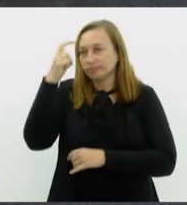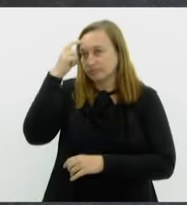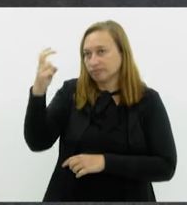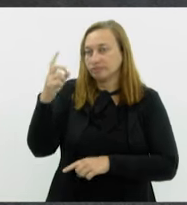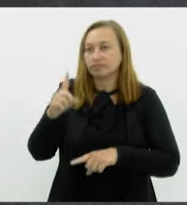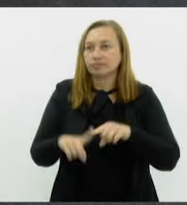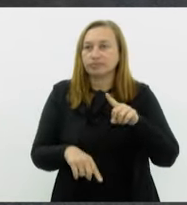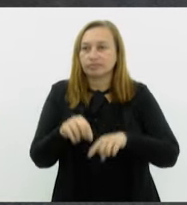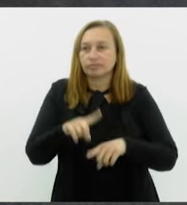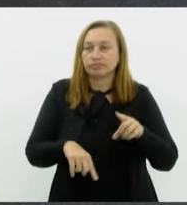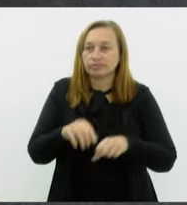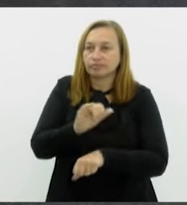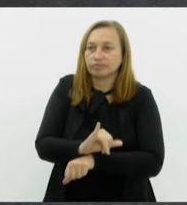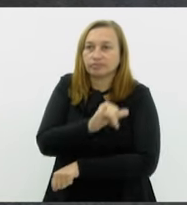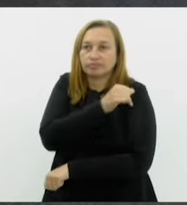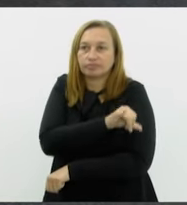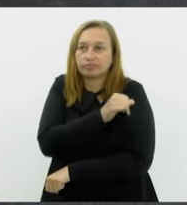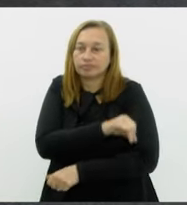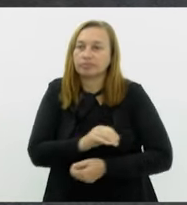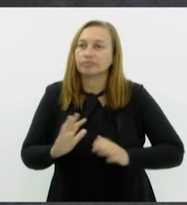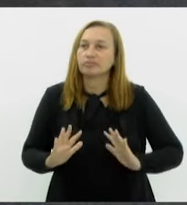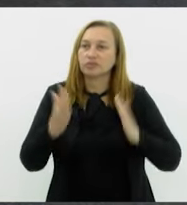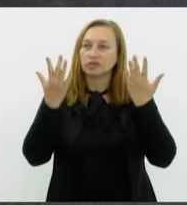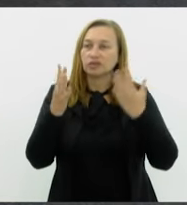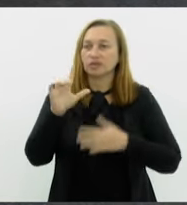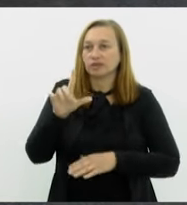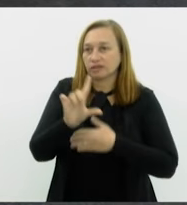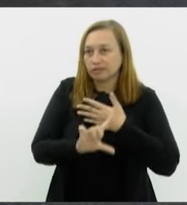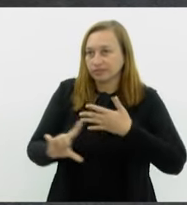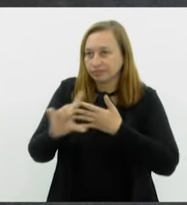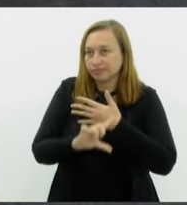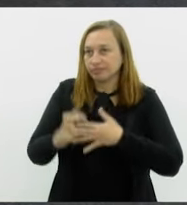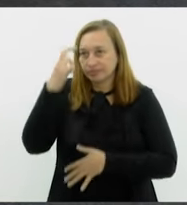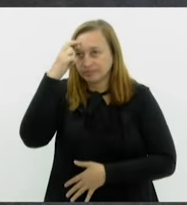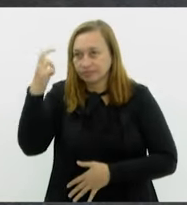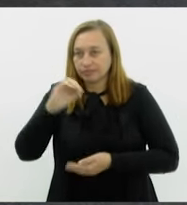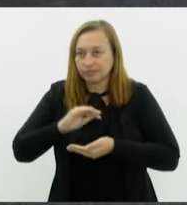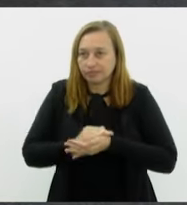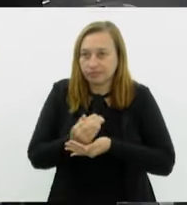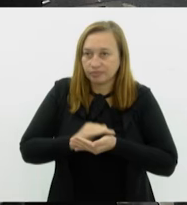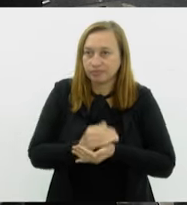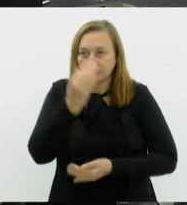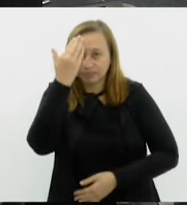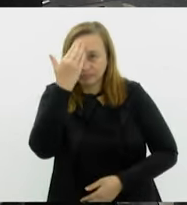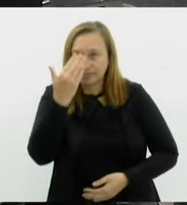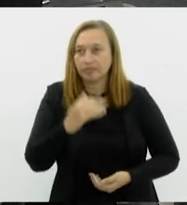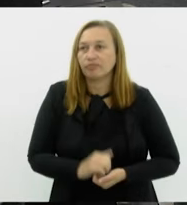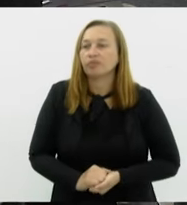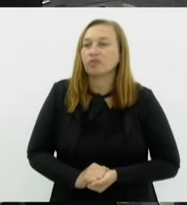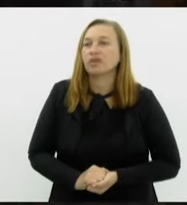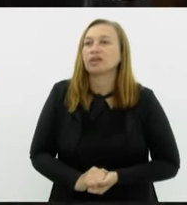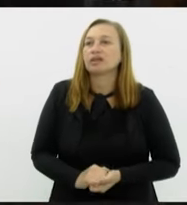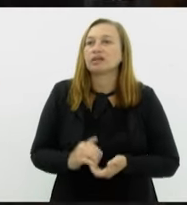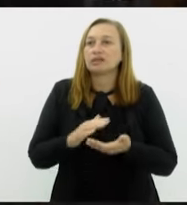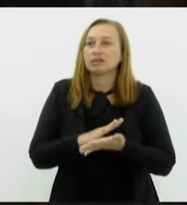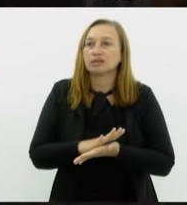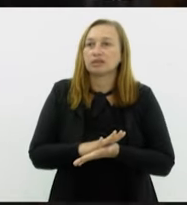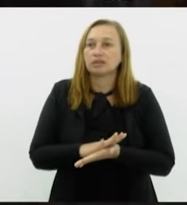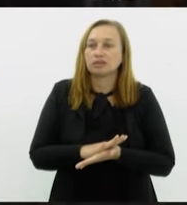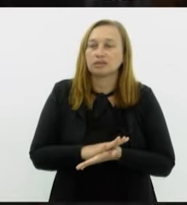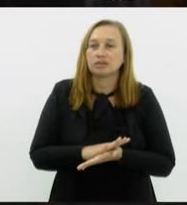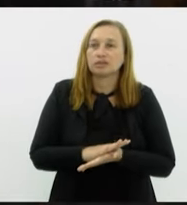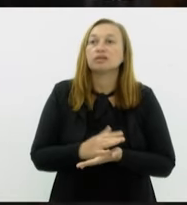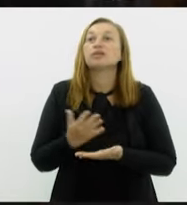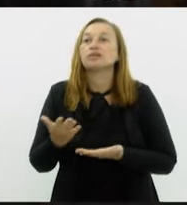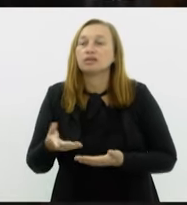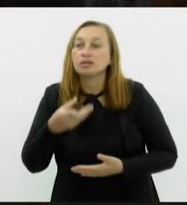material do estado do Rio de Janeiro, a Festa Literária e Cultura de Rio das Ostras. Muito obrigada. Obrigado. Nada. Pois